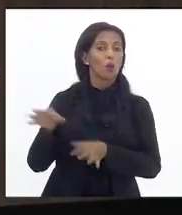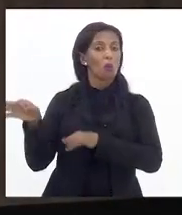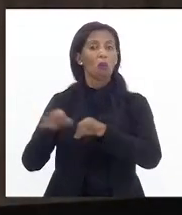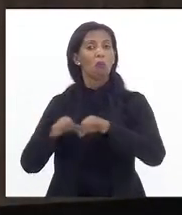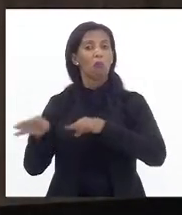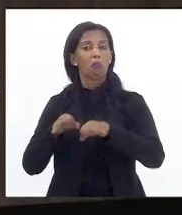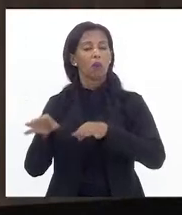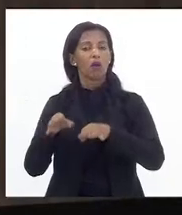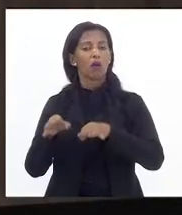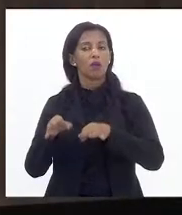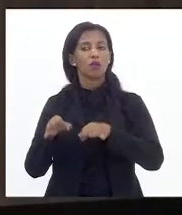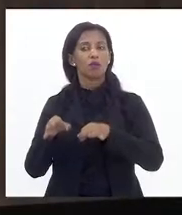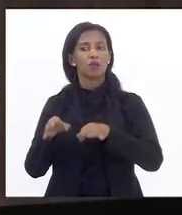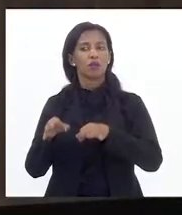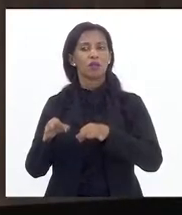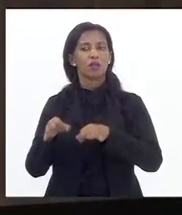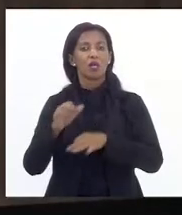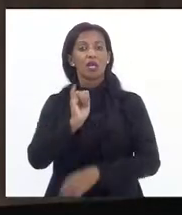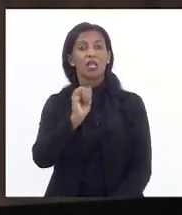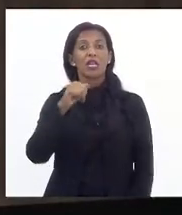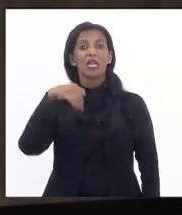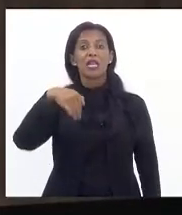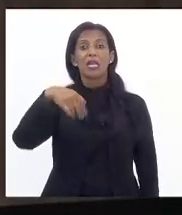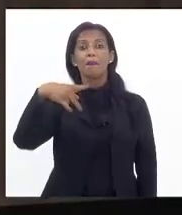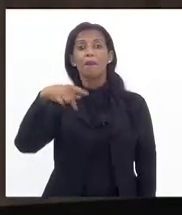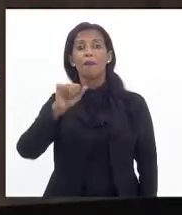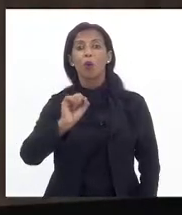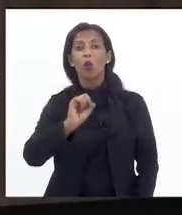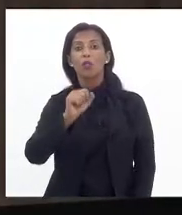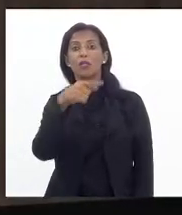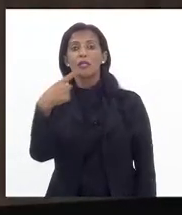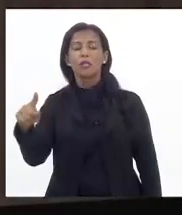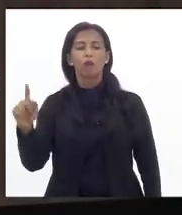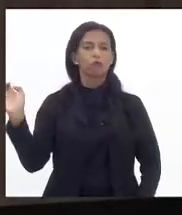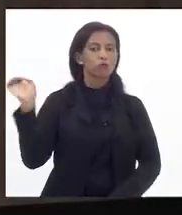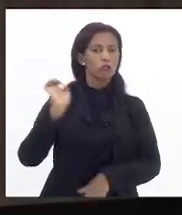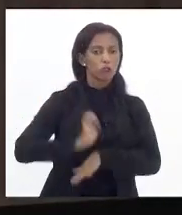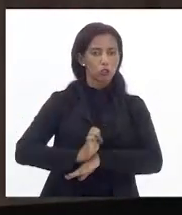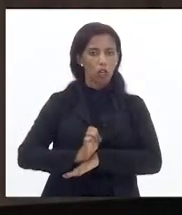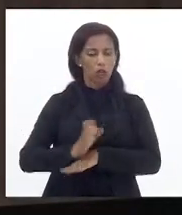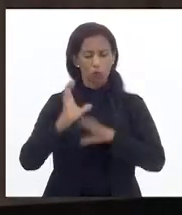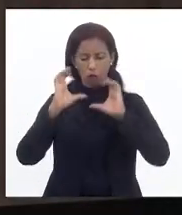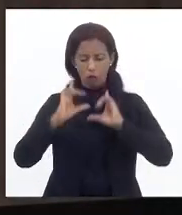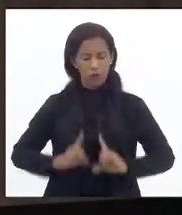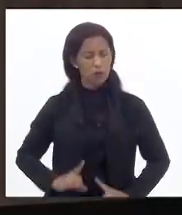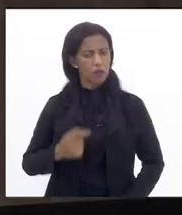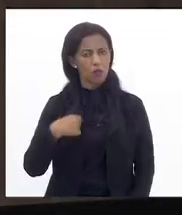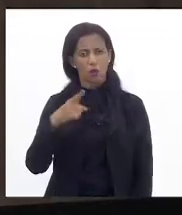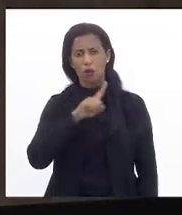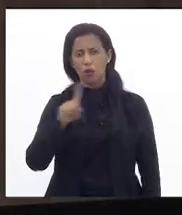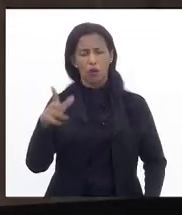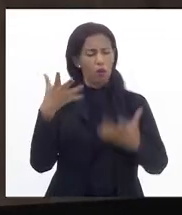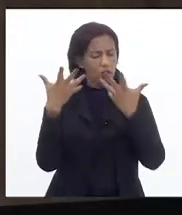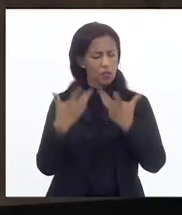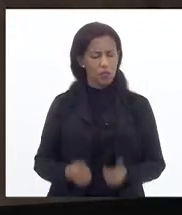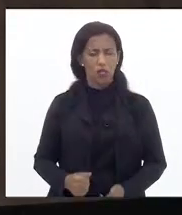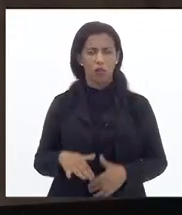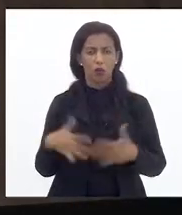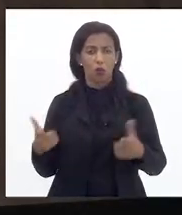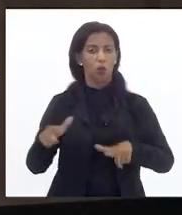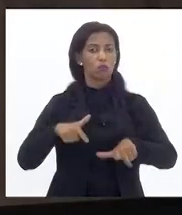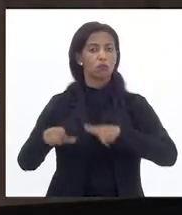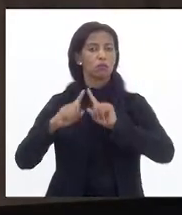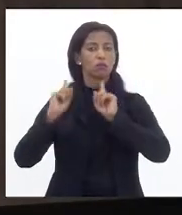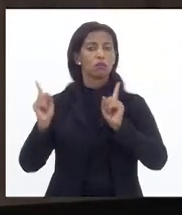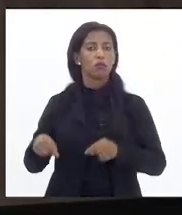é um plano de recuperação que está é um plano de implosão do estado e eu como cidadão desse estado eu não posso admitir em permitir e quando